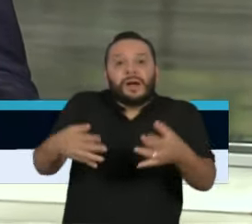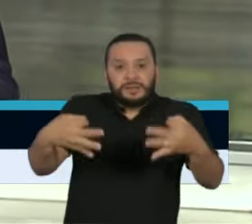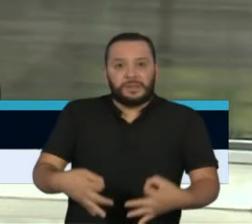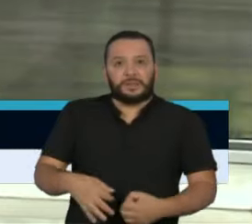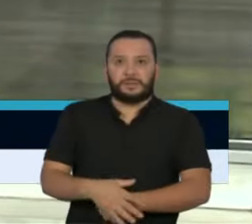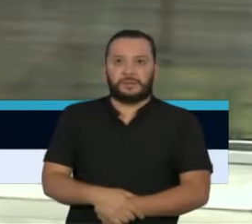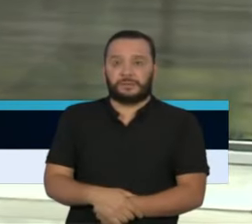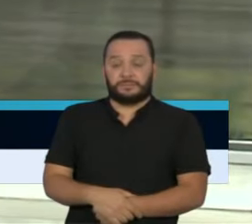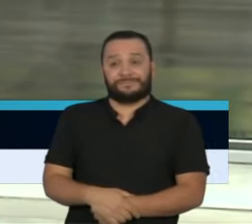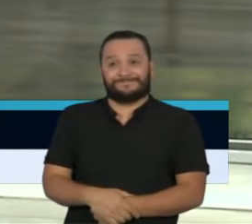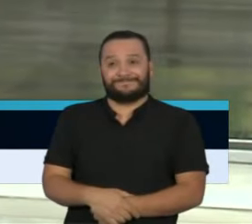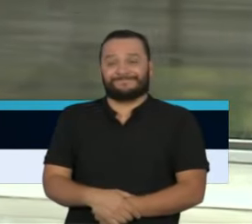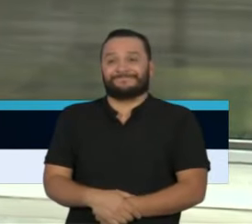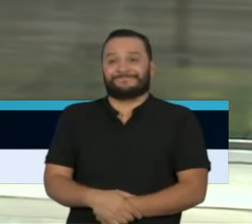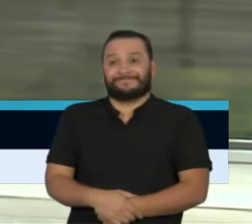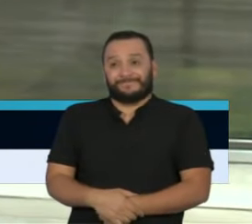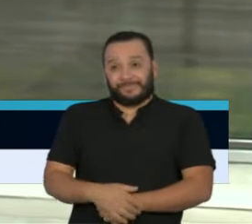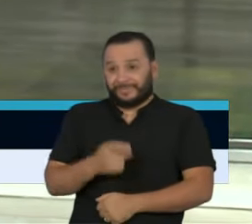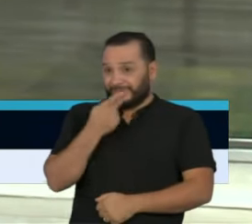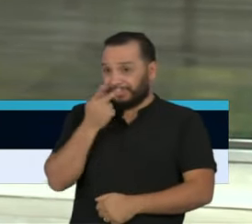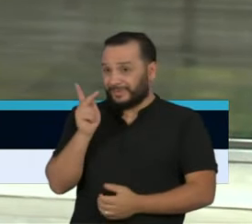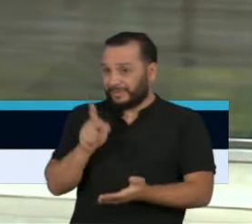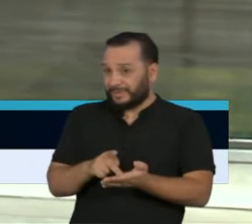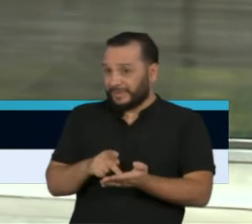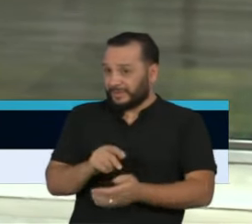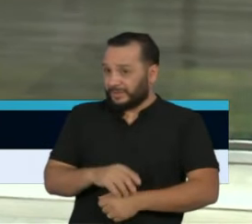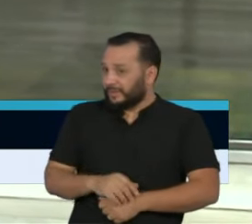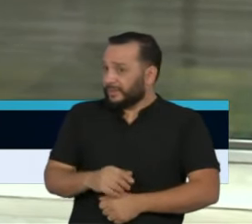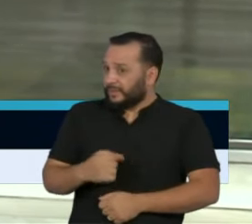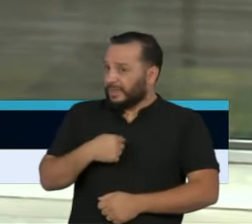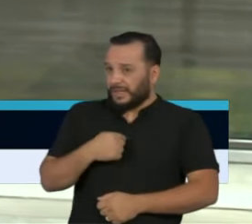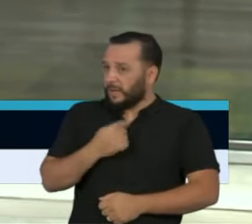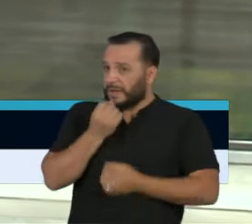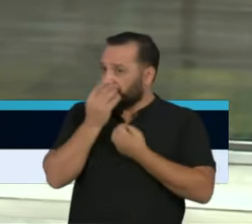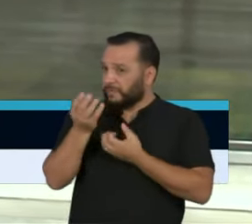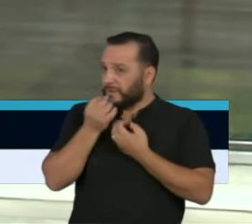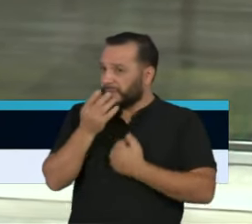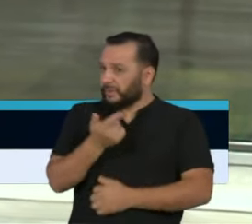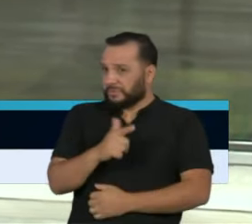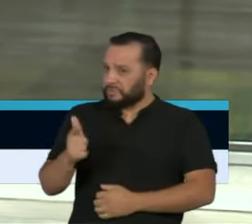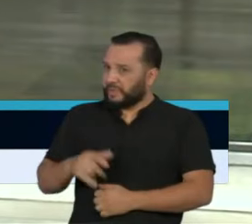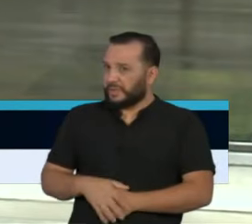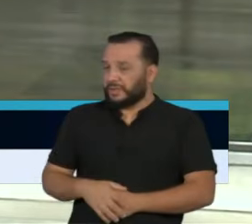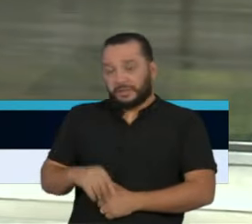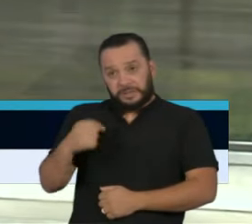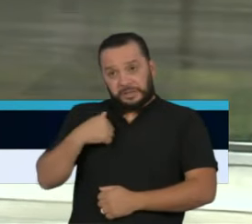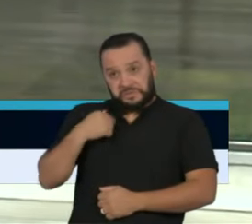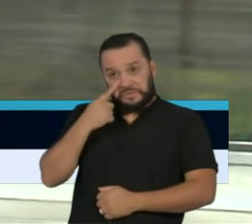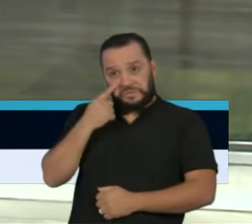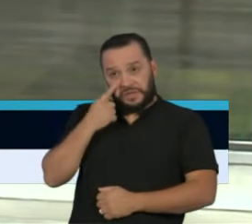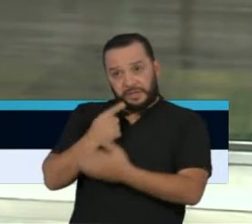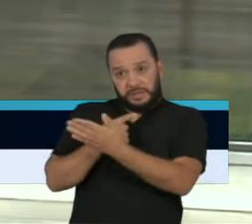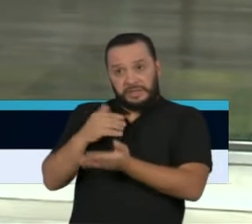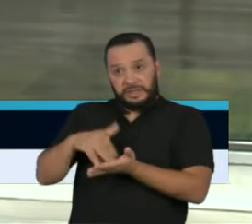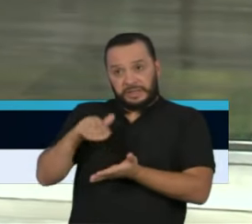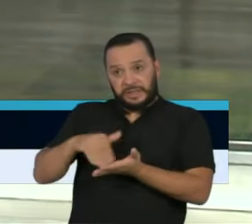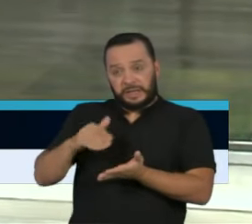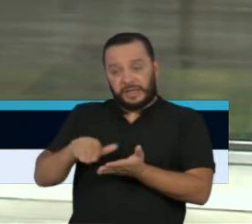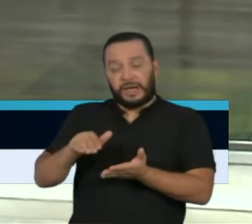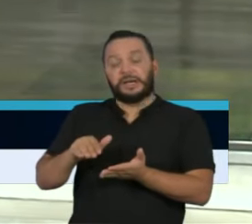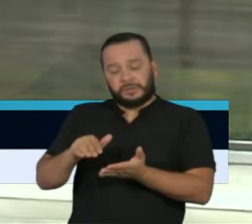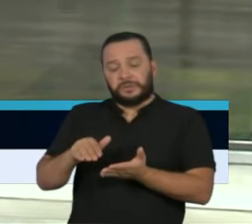Maju, eu tenho que ser absolutamente sincero, eu não detenho esta informação, terei que checar com o secretário de Segurança Pública do Estado de São